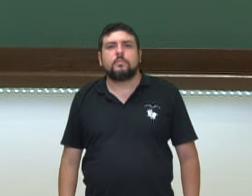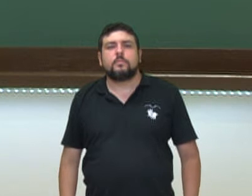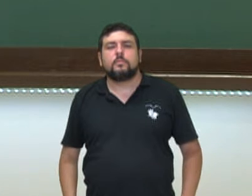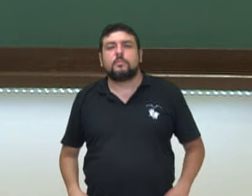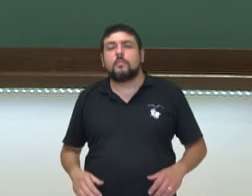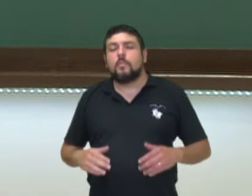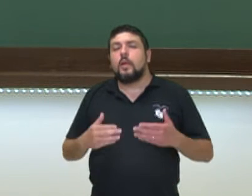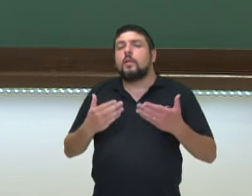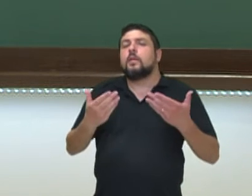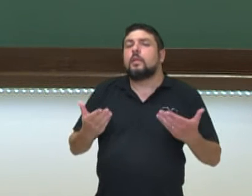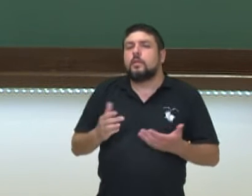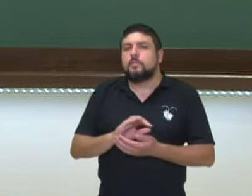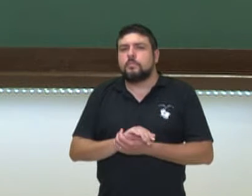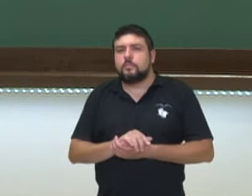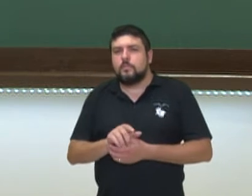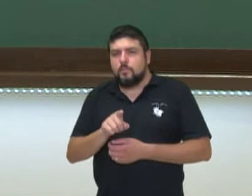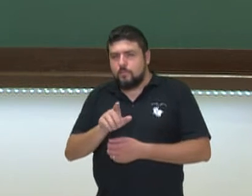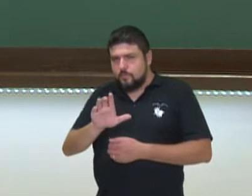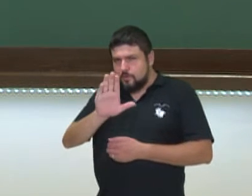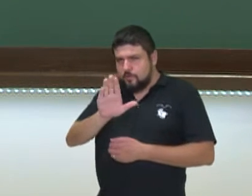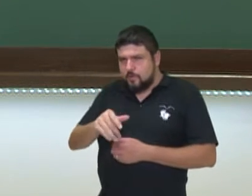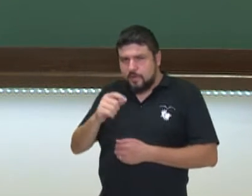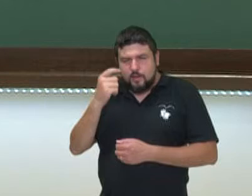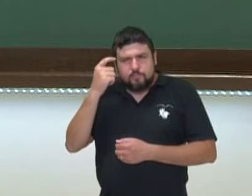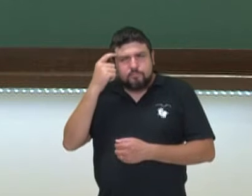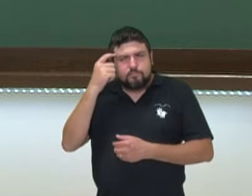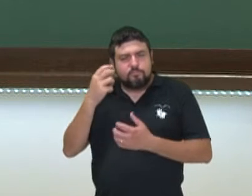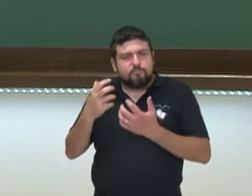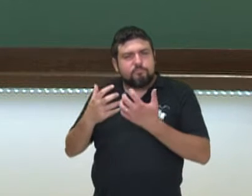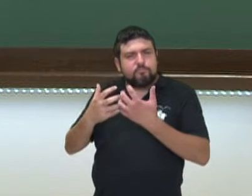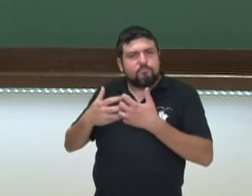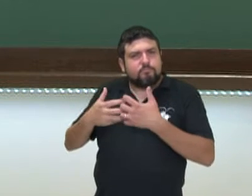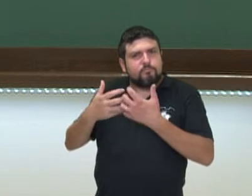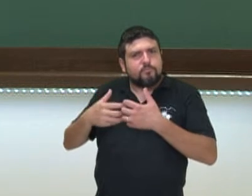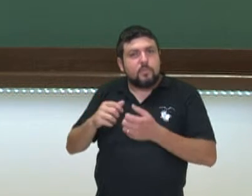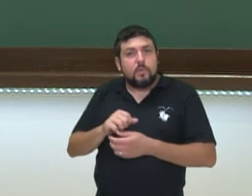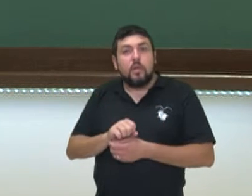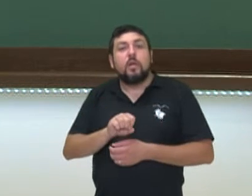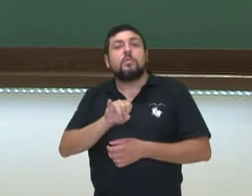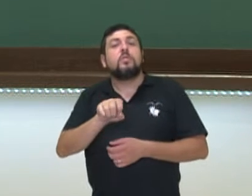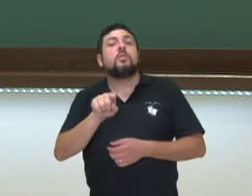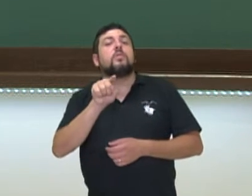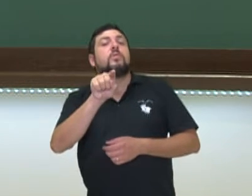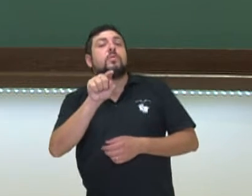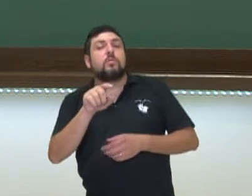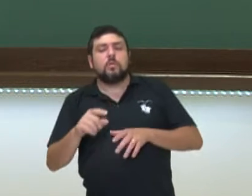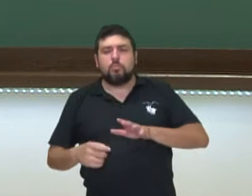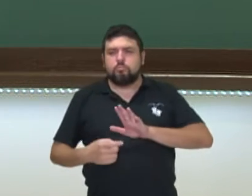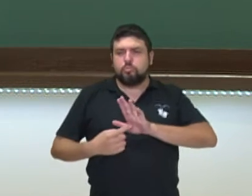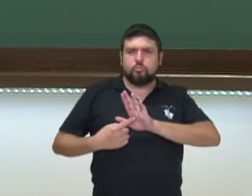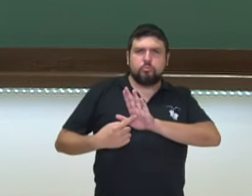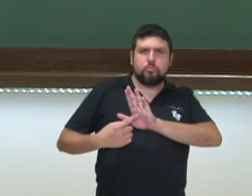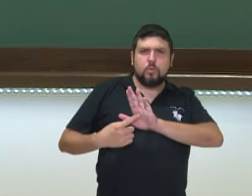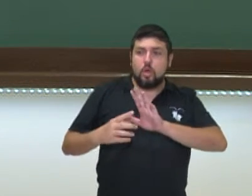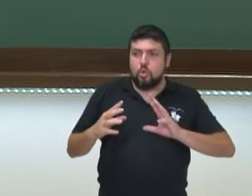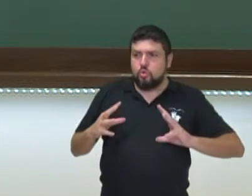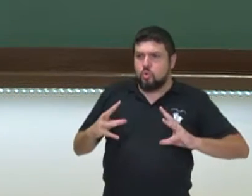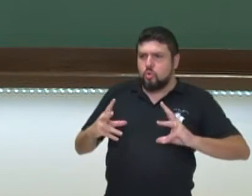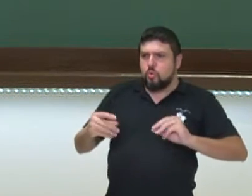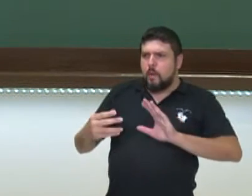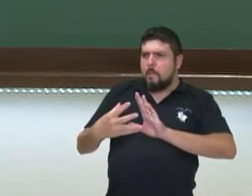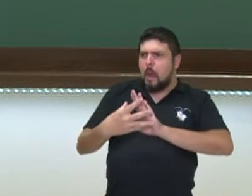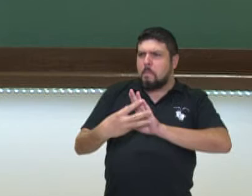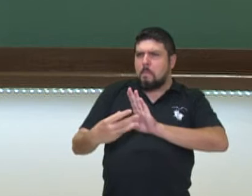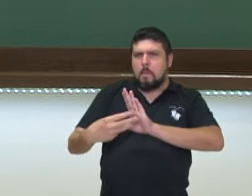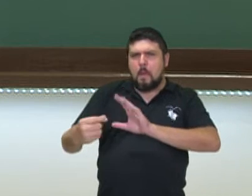E aí, pessoal, conseguiram refletir sobre isso aqui? O que você faria se a sua ação fosse uma lei universal, se fosse uma